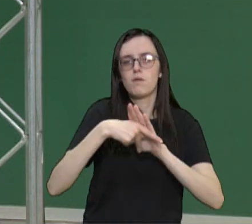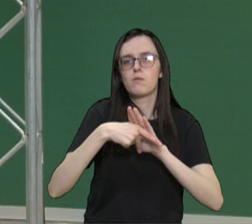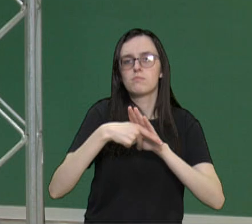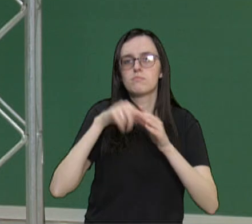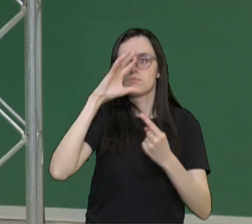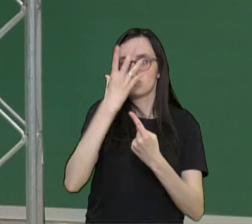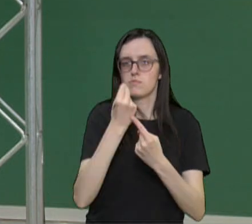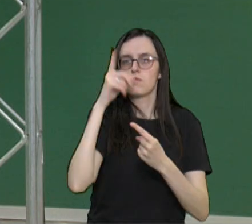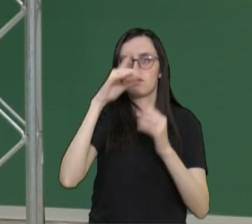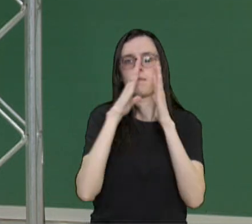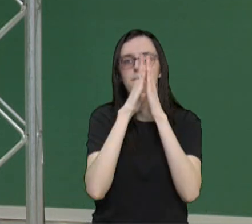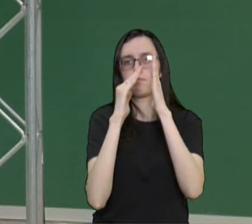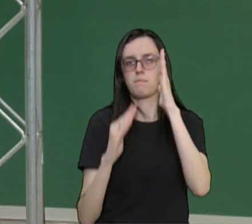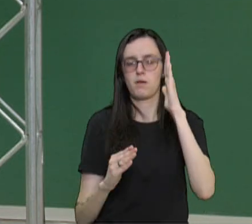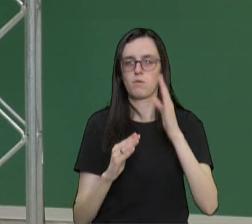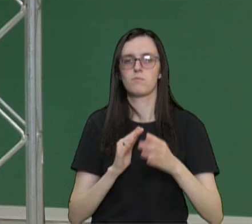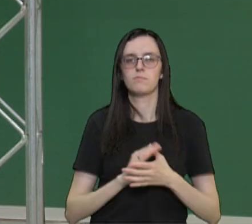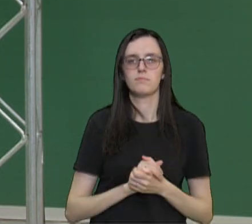Né?